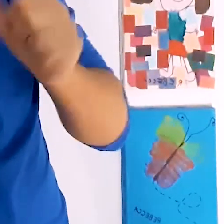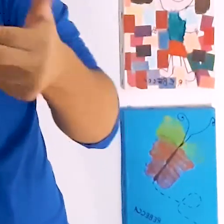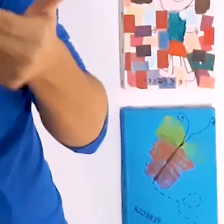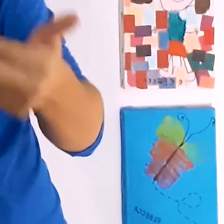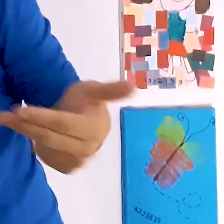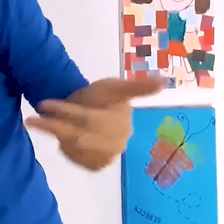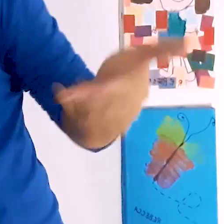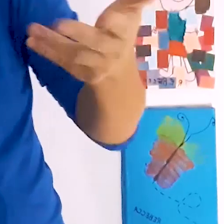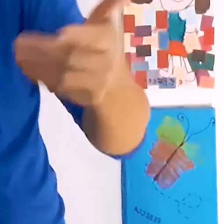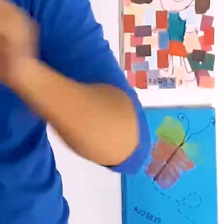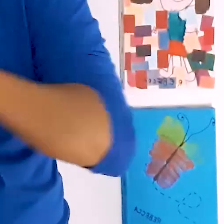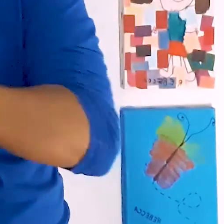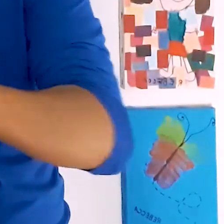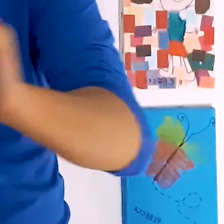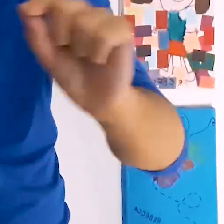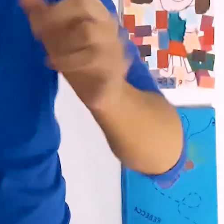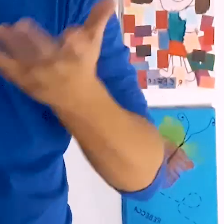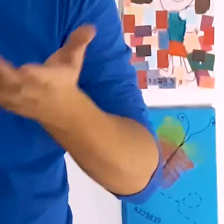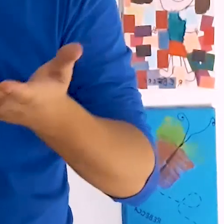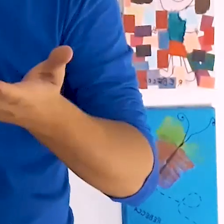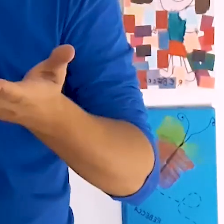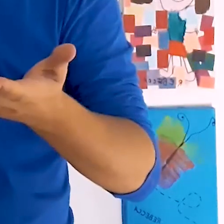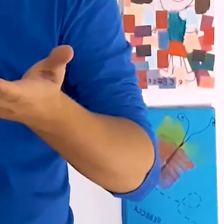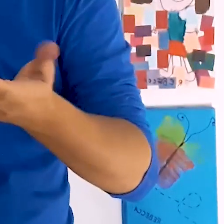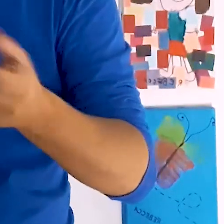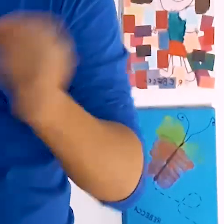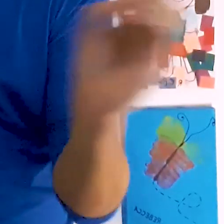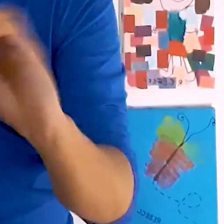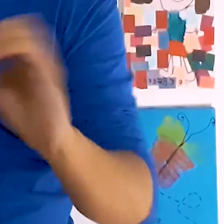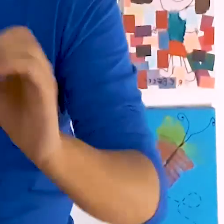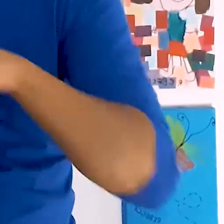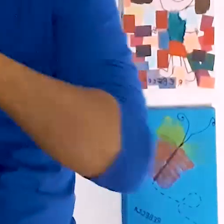sem algumas coisas,